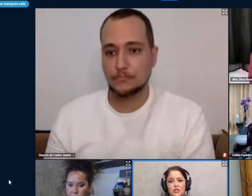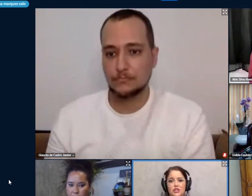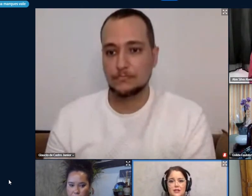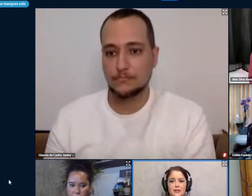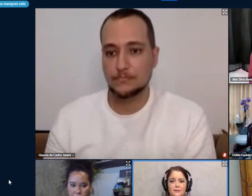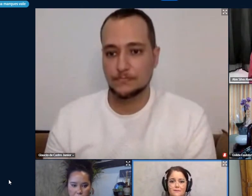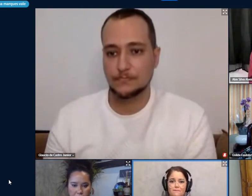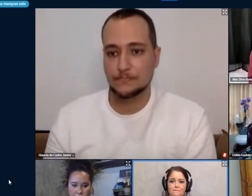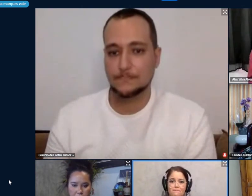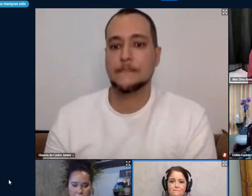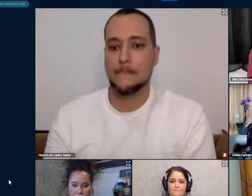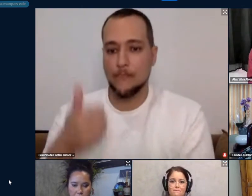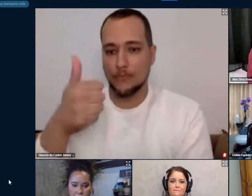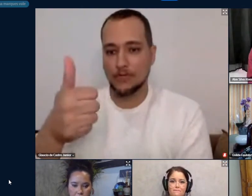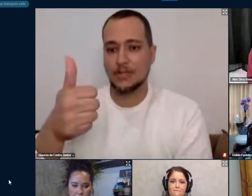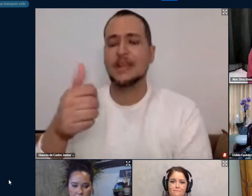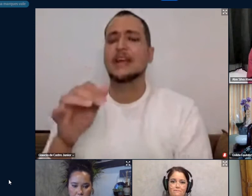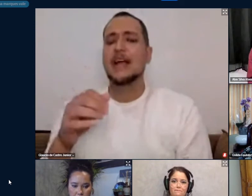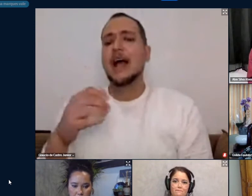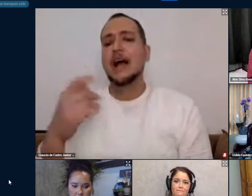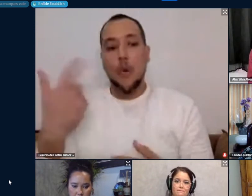variante linguística, sim.